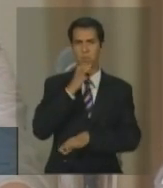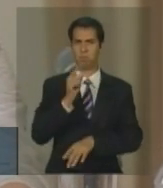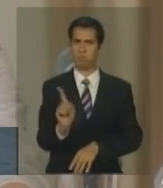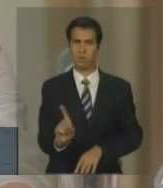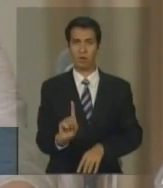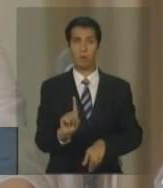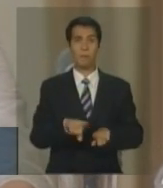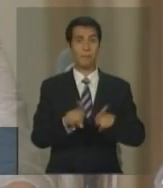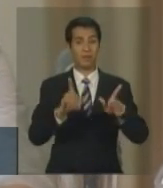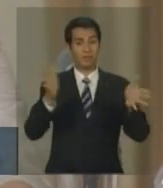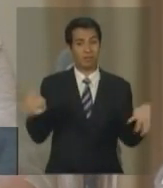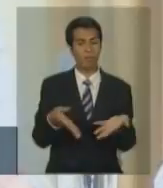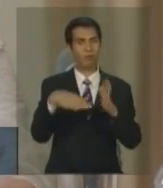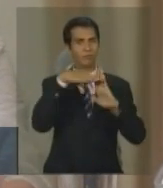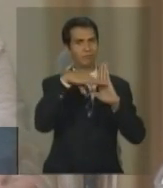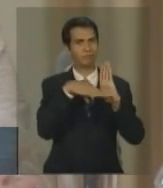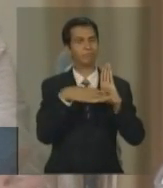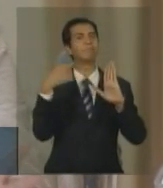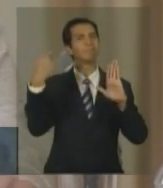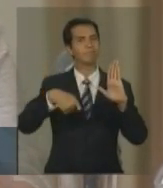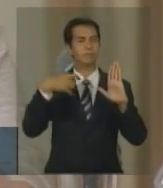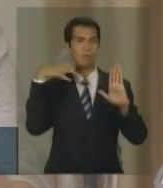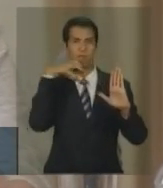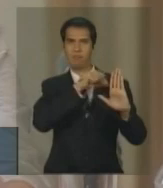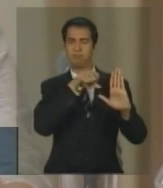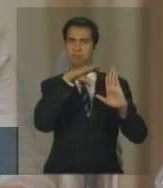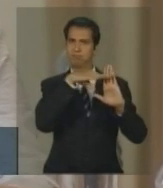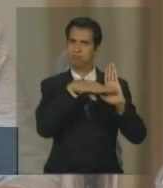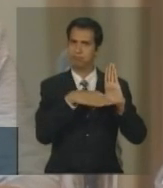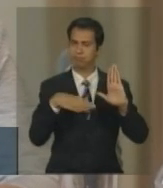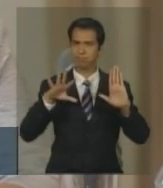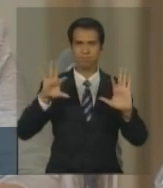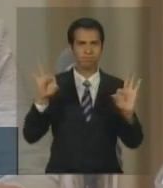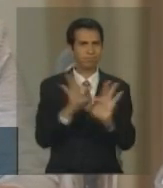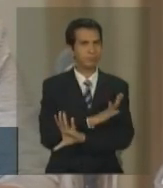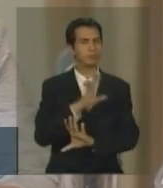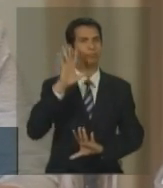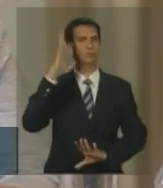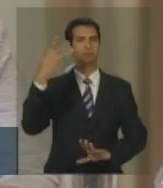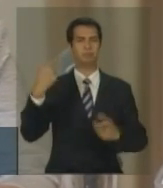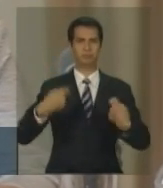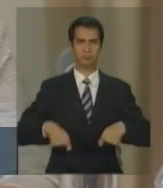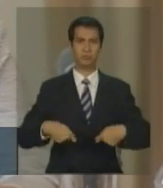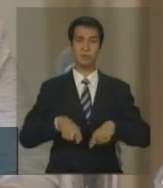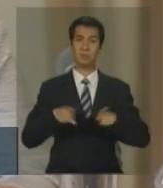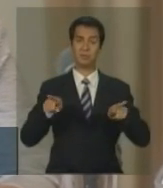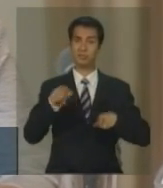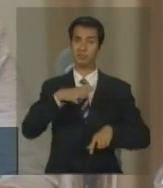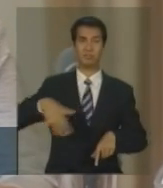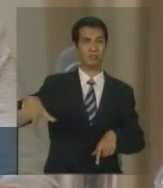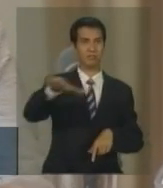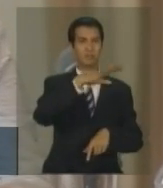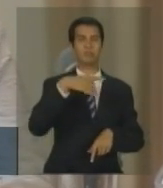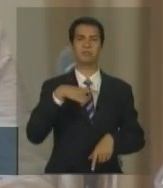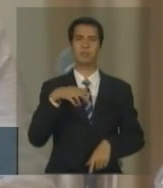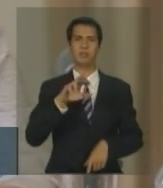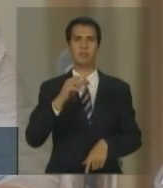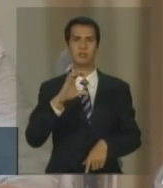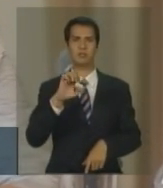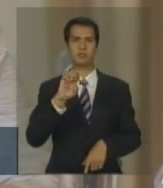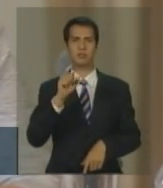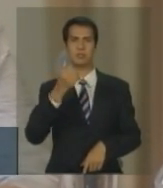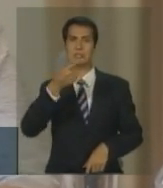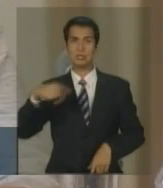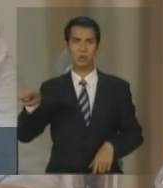maior e com um cenário mais definido e claro de recessão duradoura ou de, no